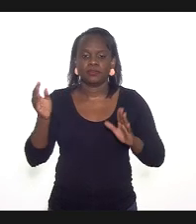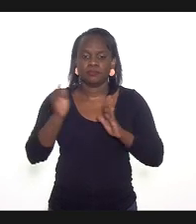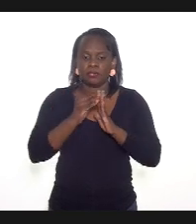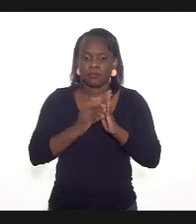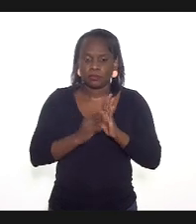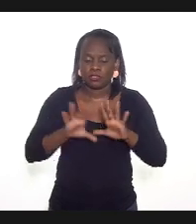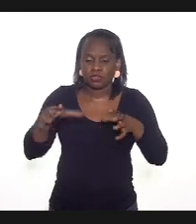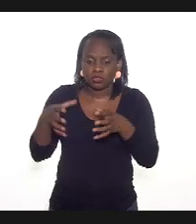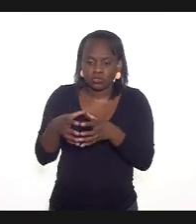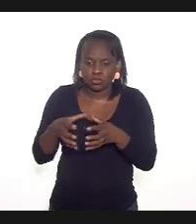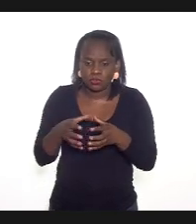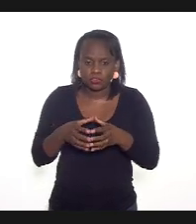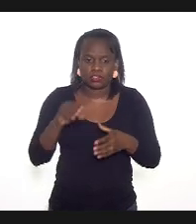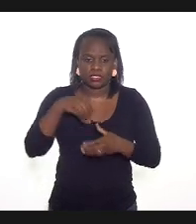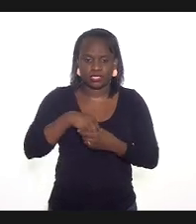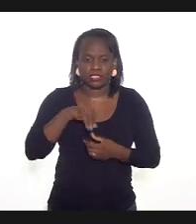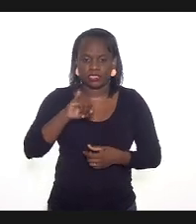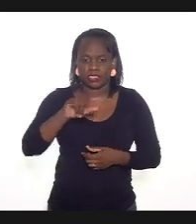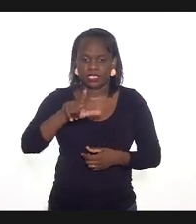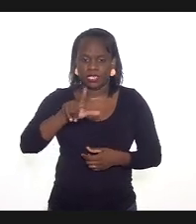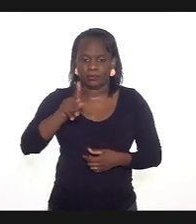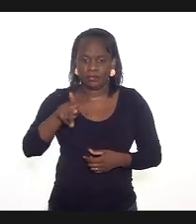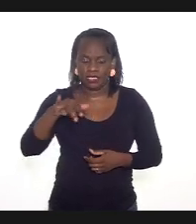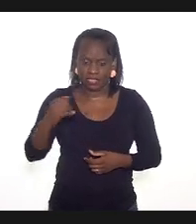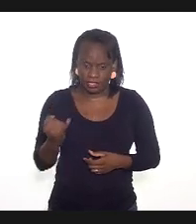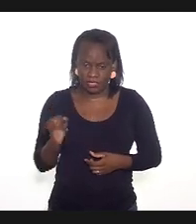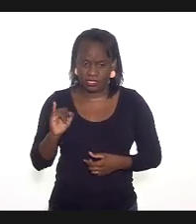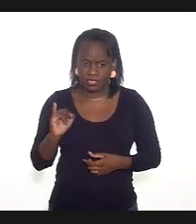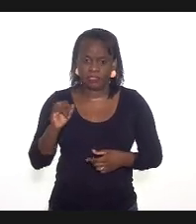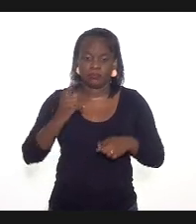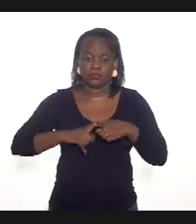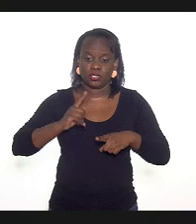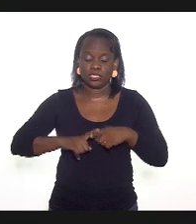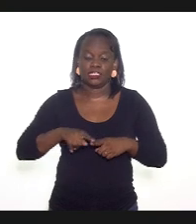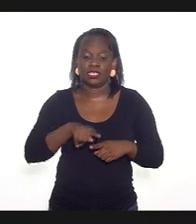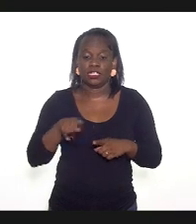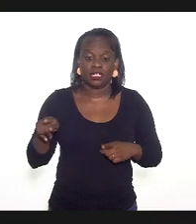das equipes nas ILPIs, porque